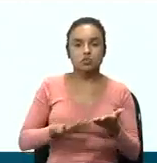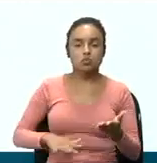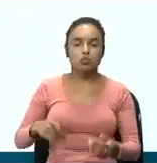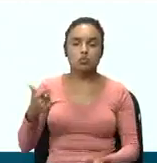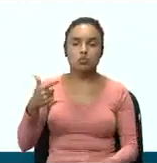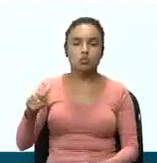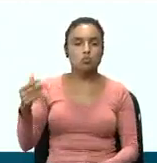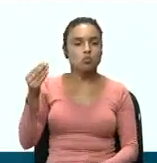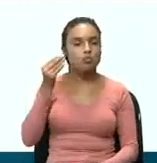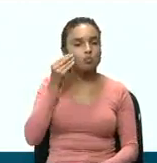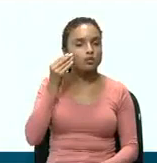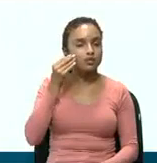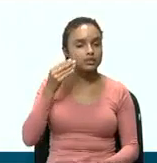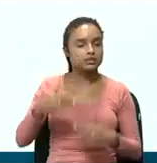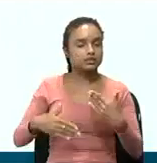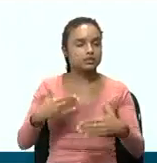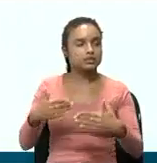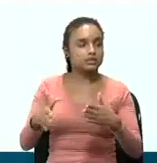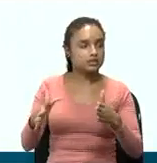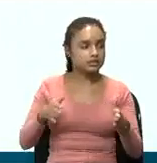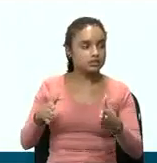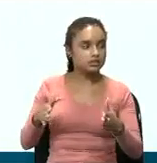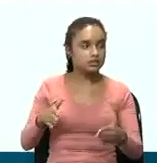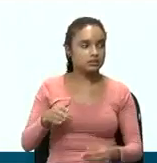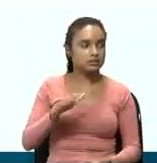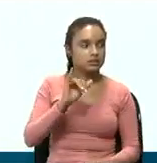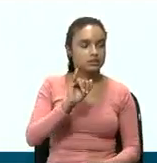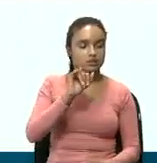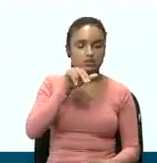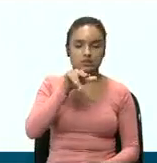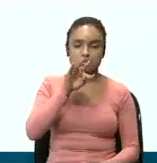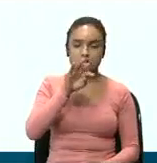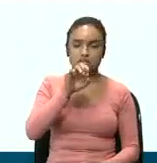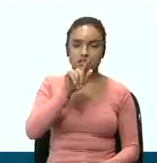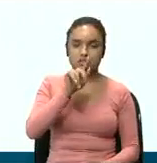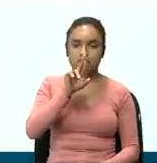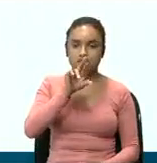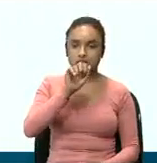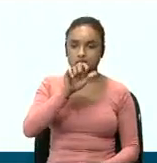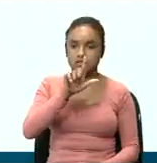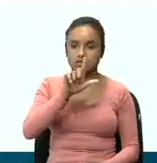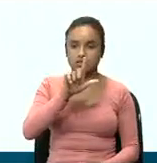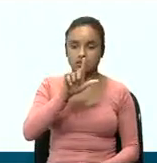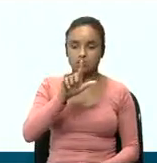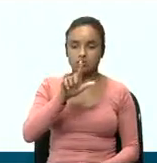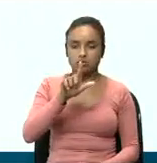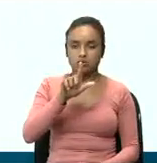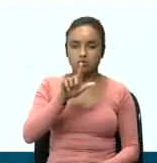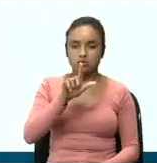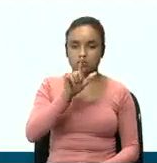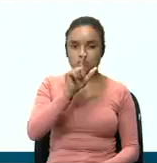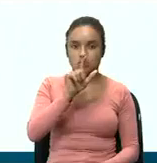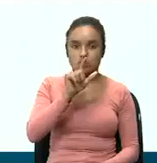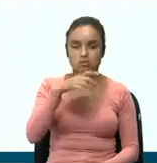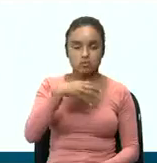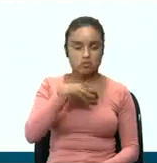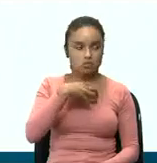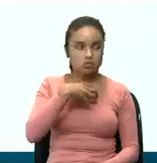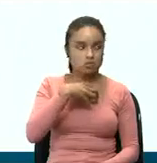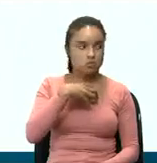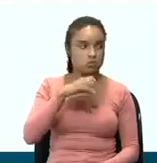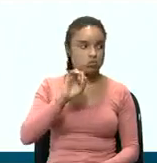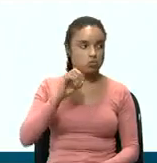outro teste. Nós vamos aplicar o teste da integral e verificar se a série ela é divergente ou se ela